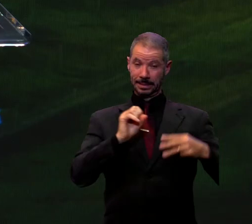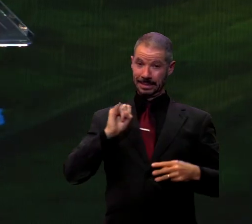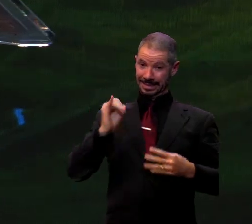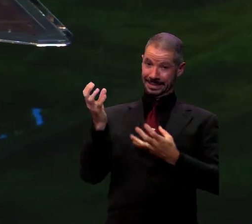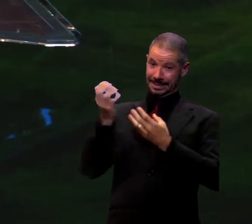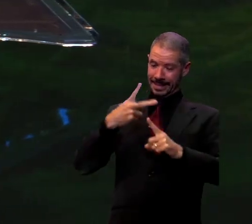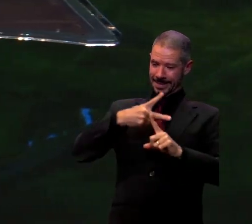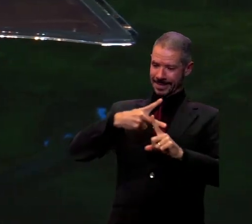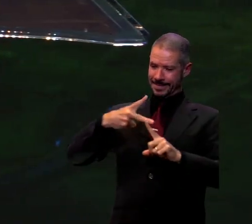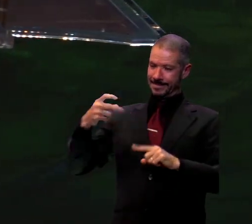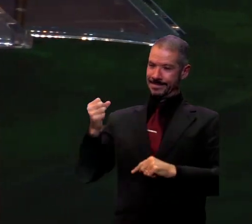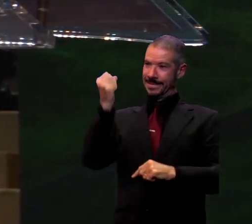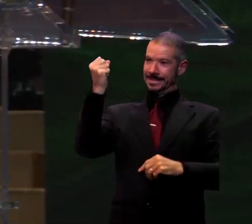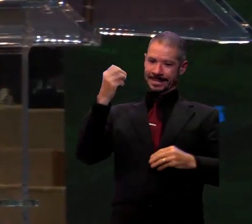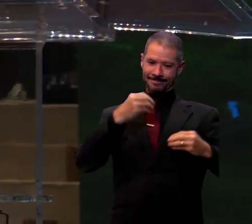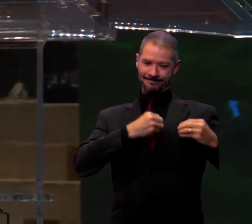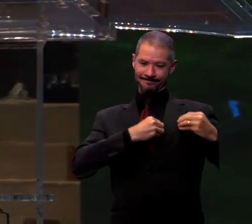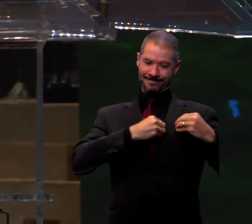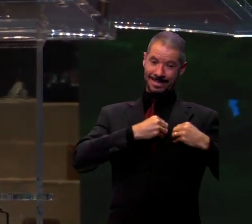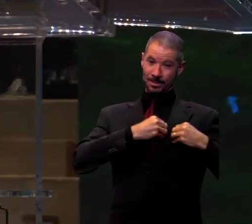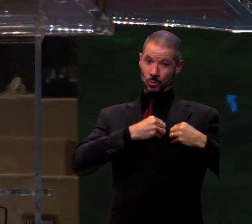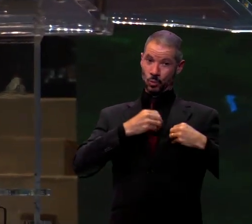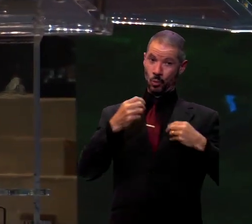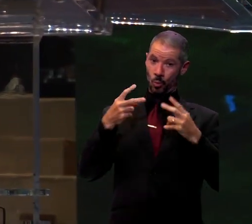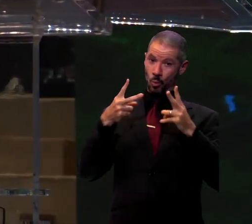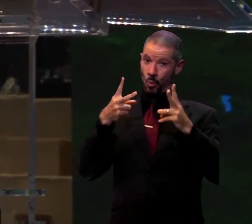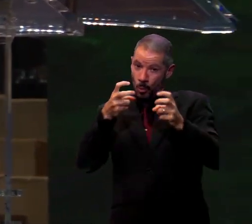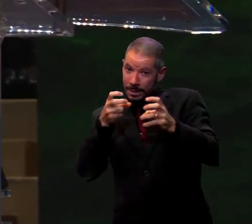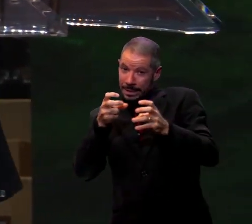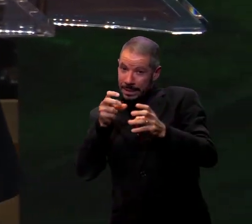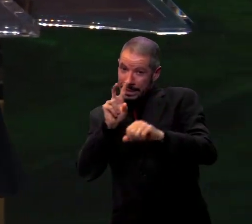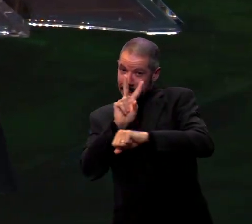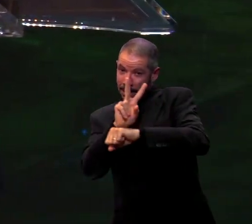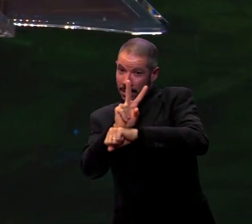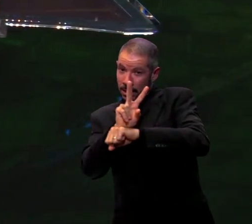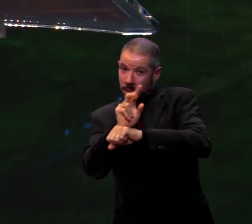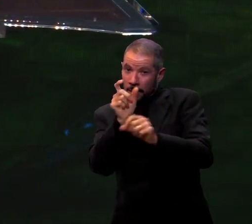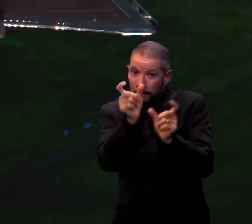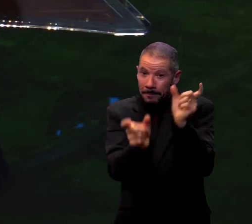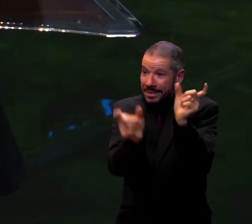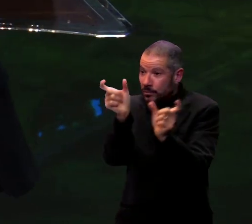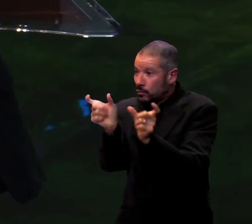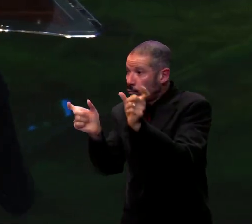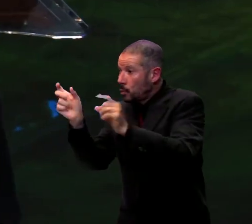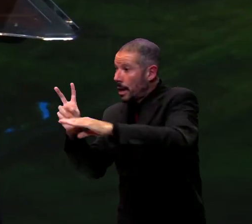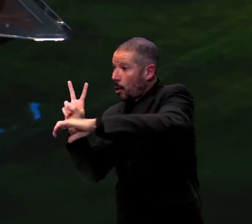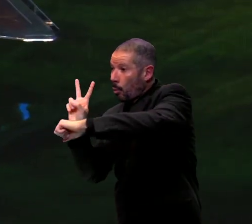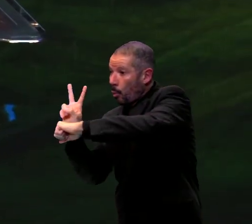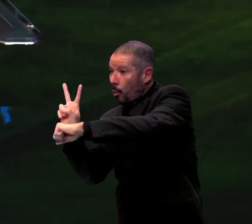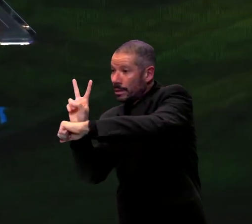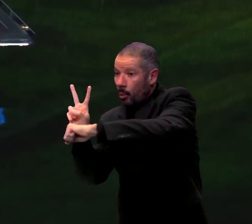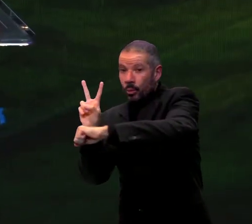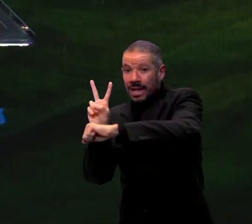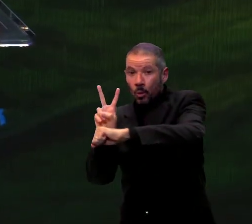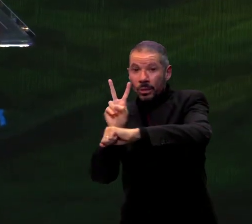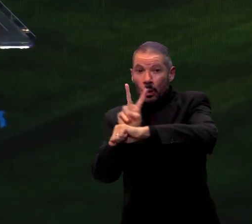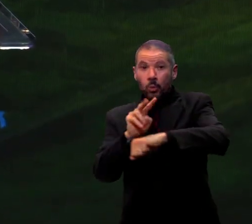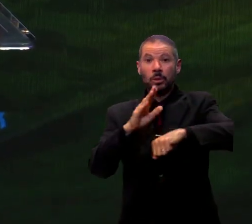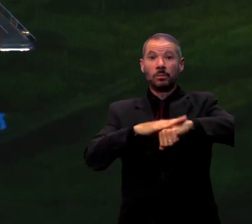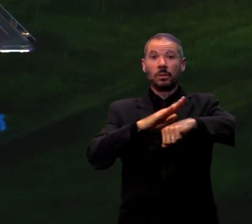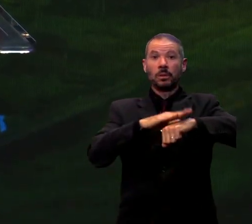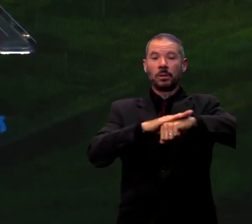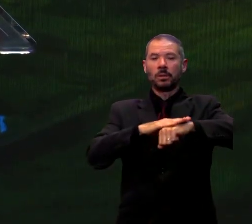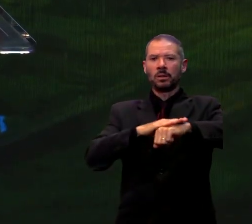quiser vencer os pecados de omissão, olha só, cuide das pessoas ativamente.